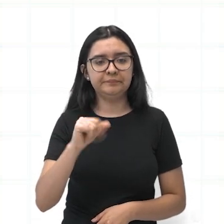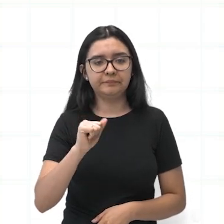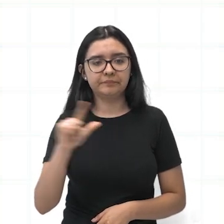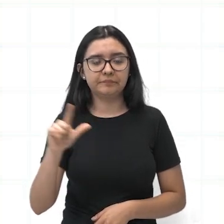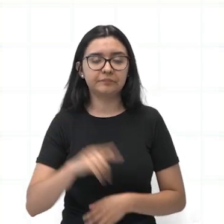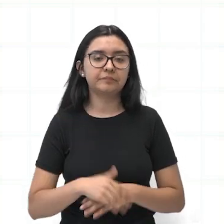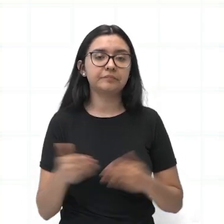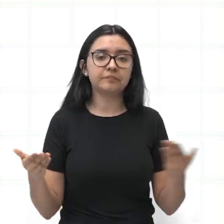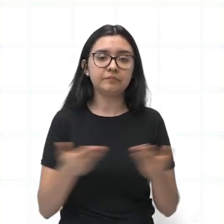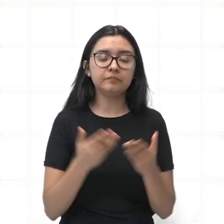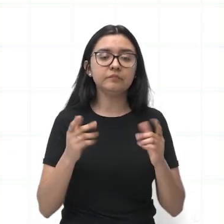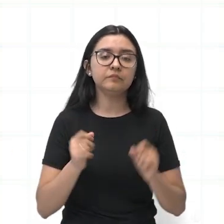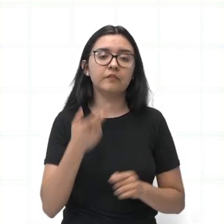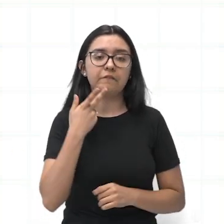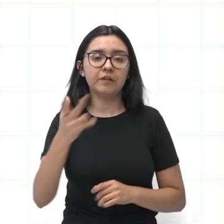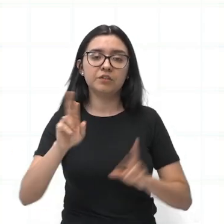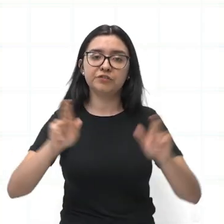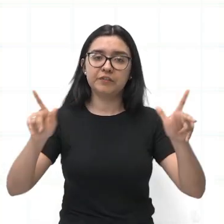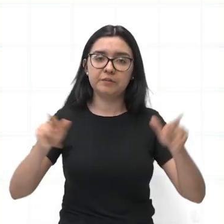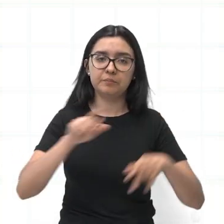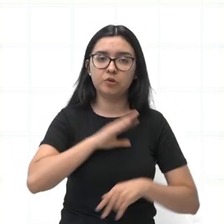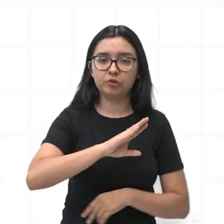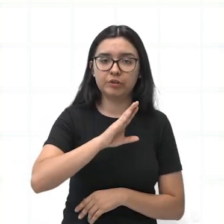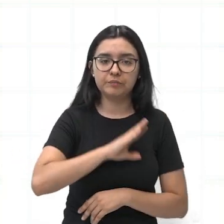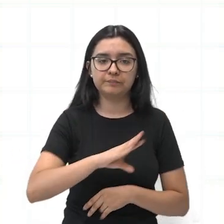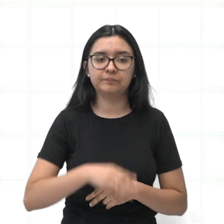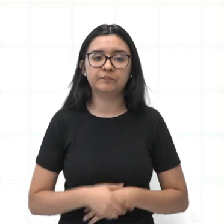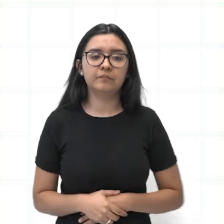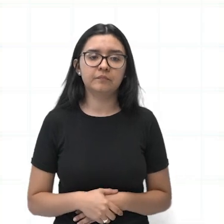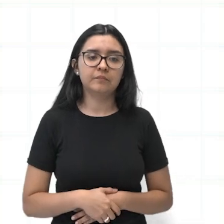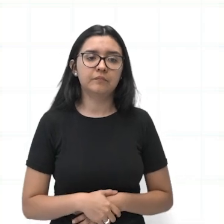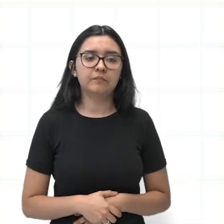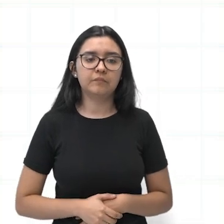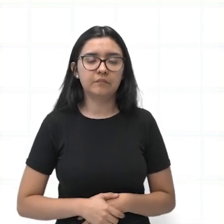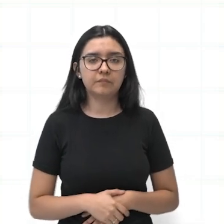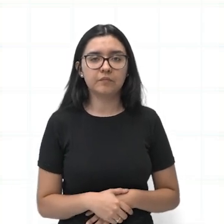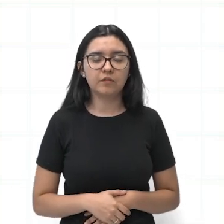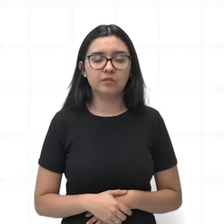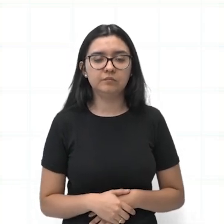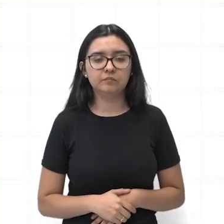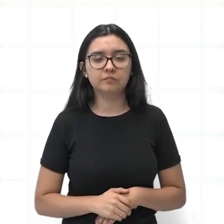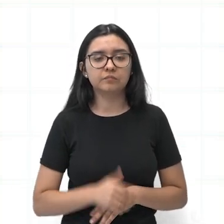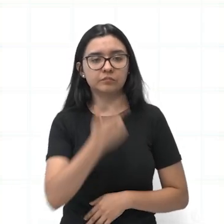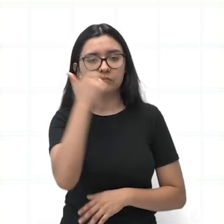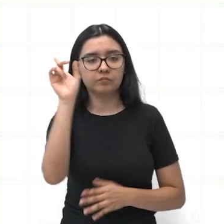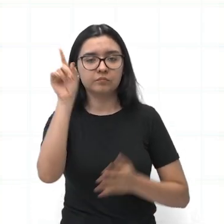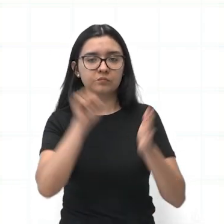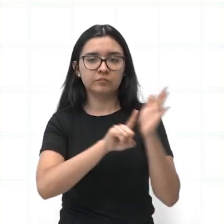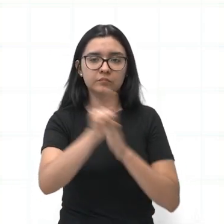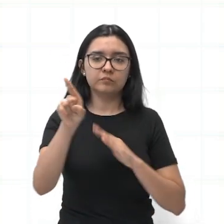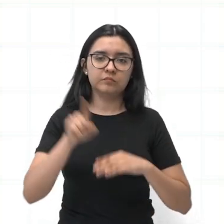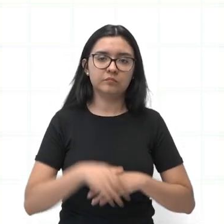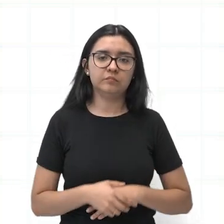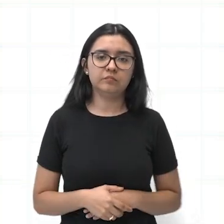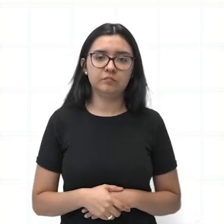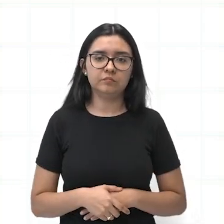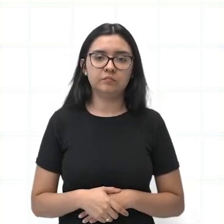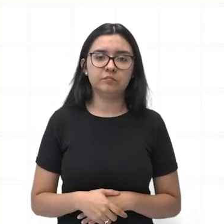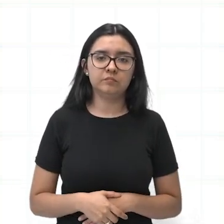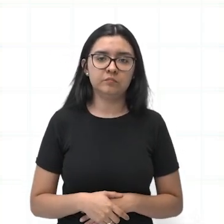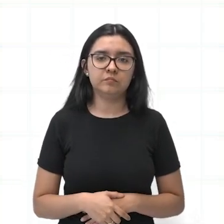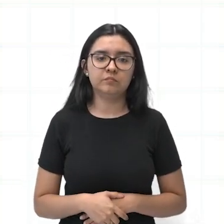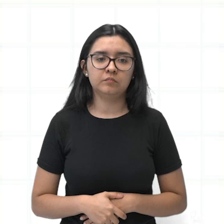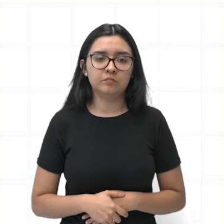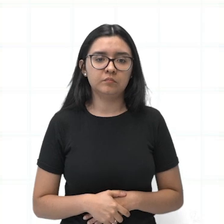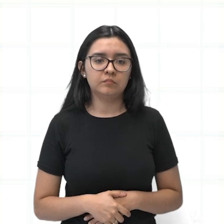hospital. Agora, a pronúncia é diferente, né? Então, hospital, hospital. A próxima